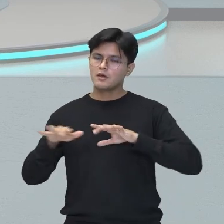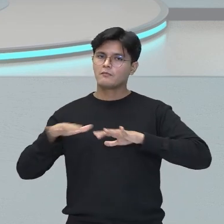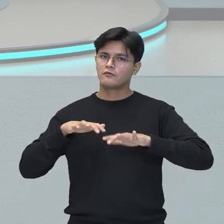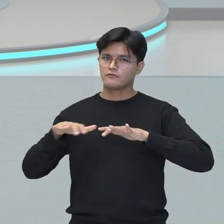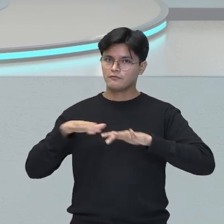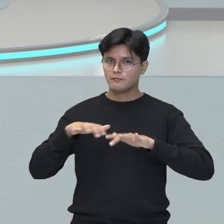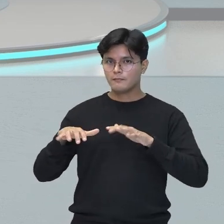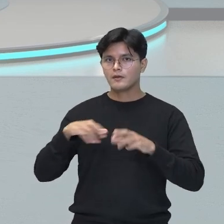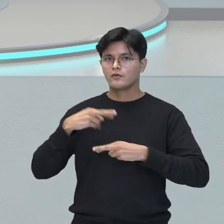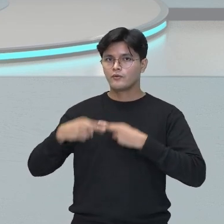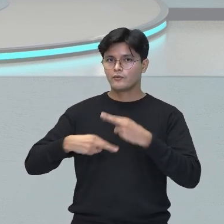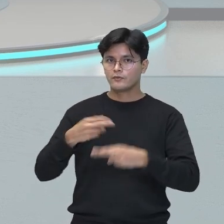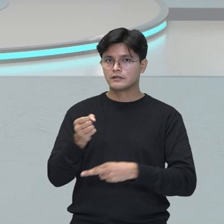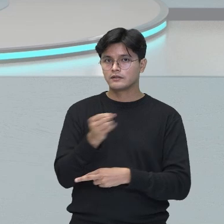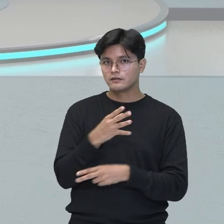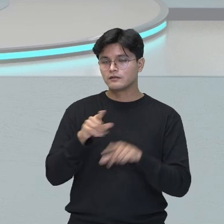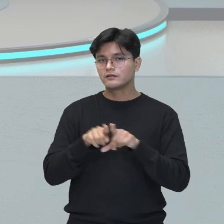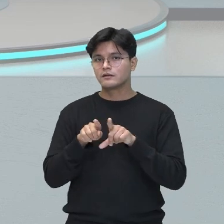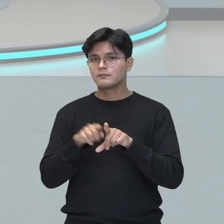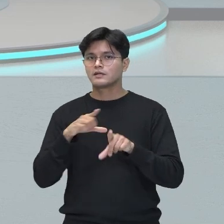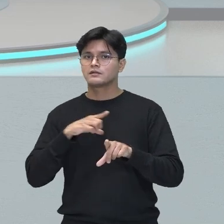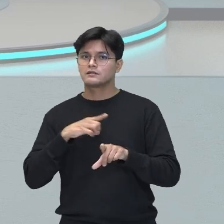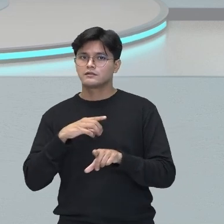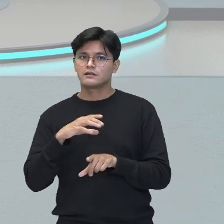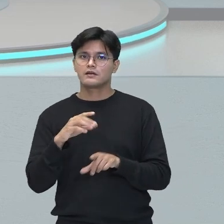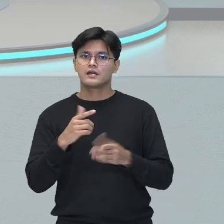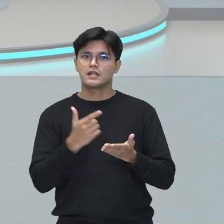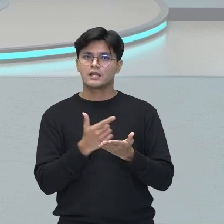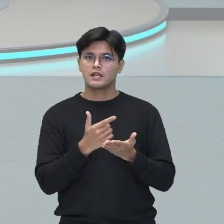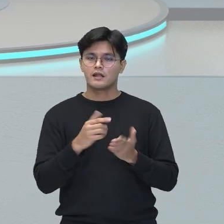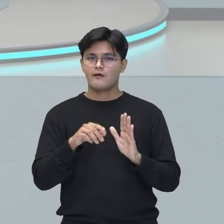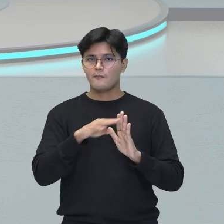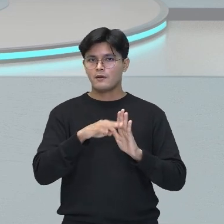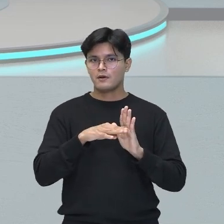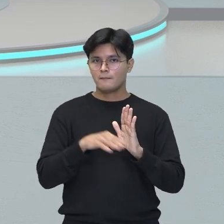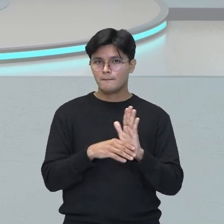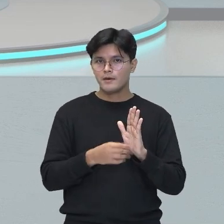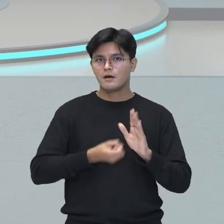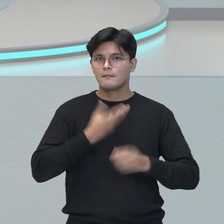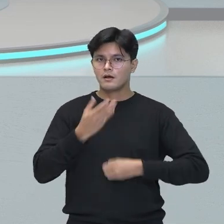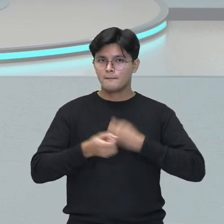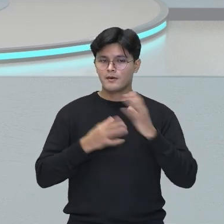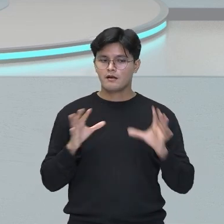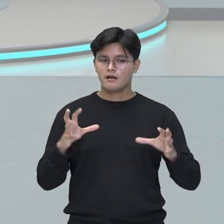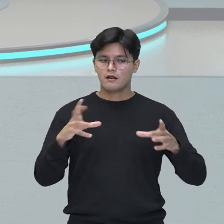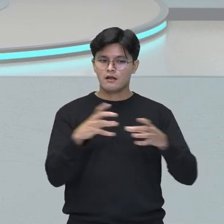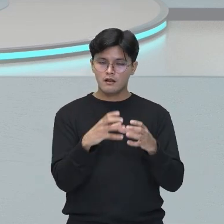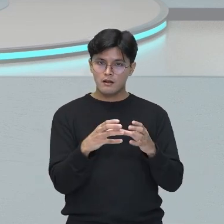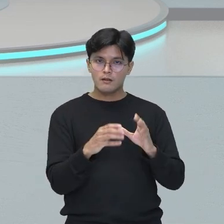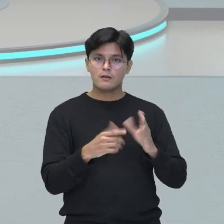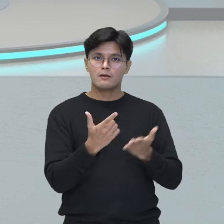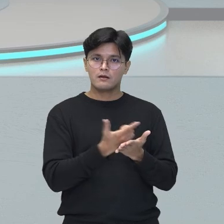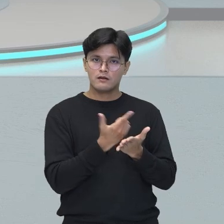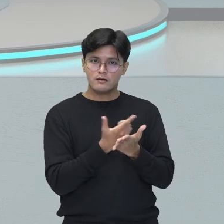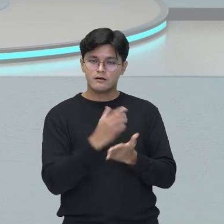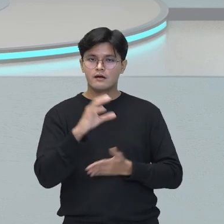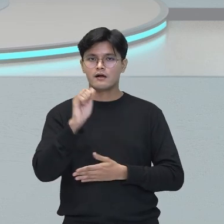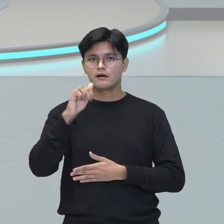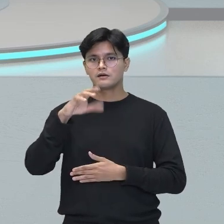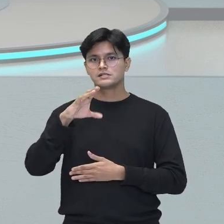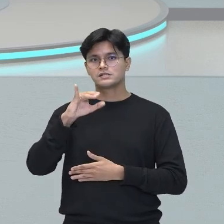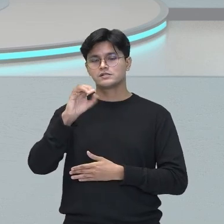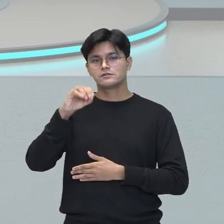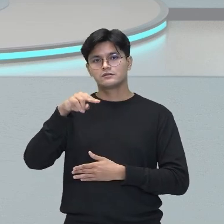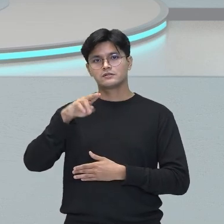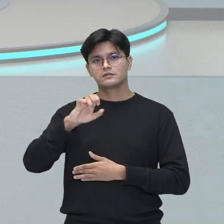né o Cancioneiro geral que reúne mais de 1000 poemas da literatura medieval